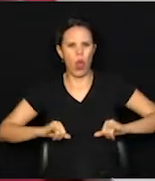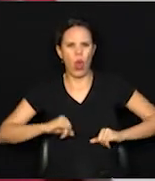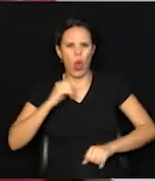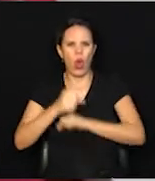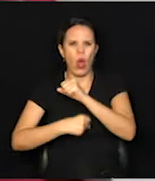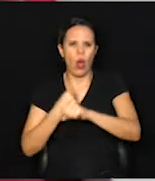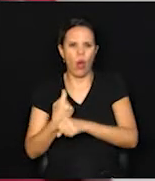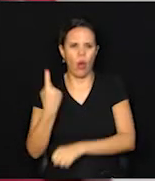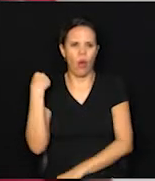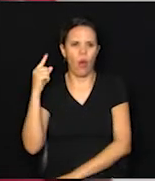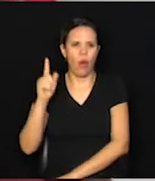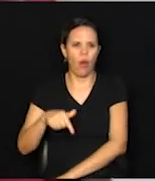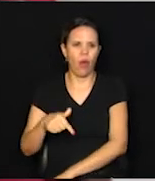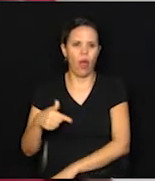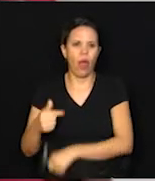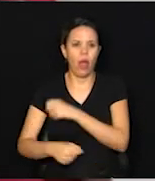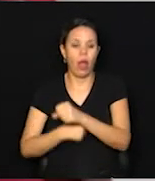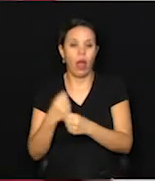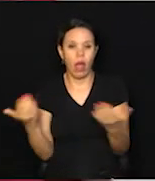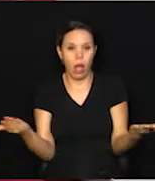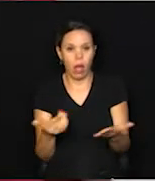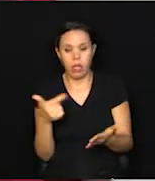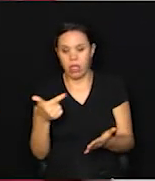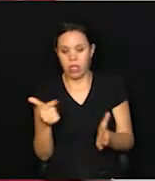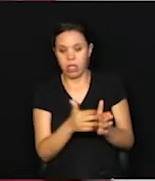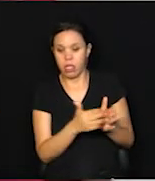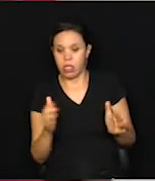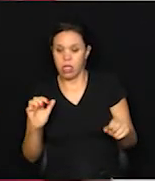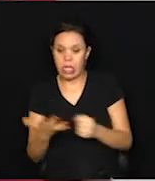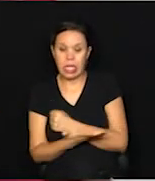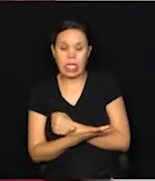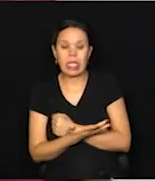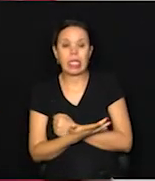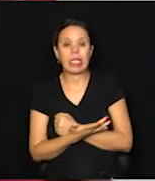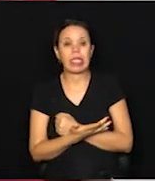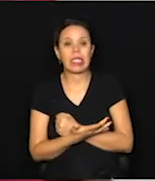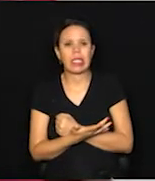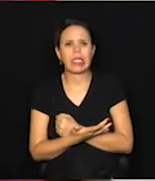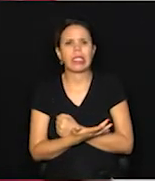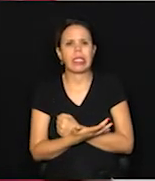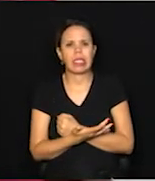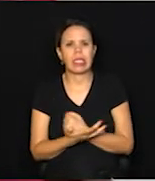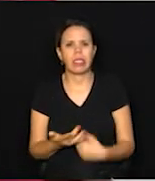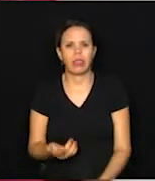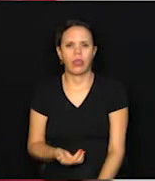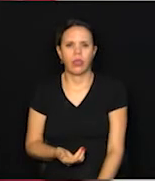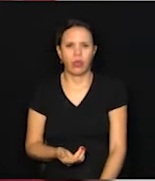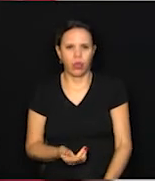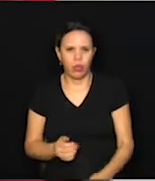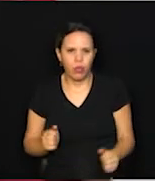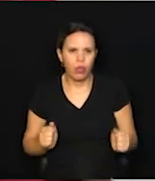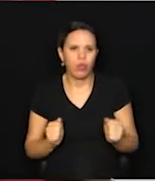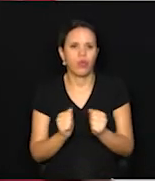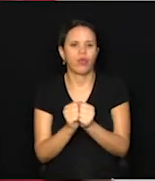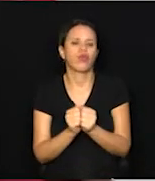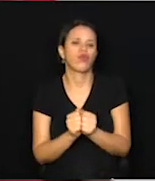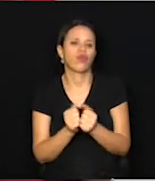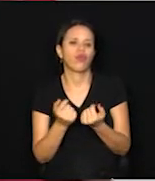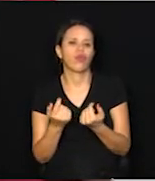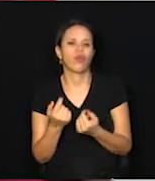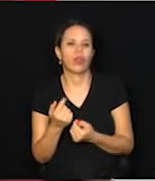passado, nesse ano, essa segunda onda, ela caminhou em conjunto com a onda